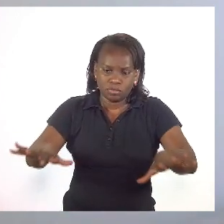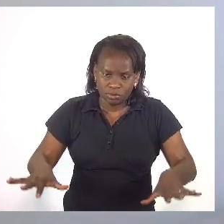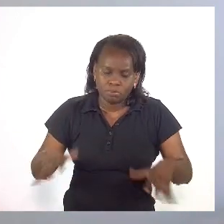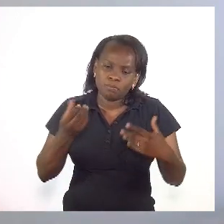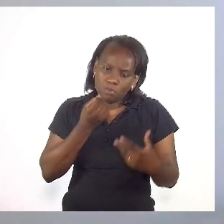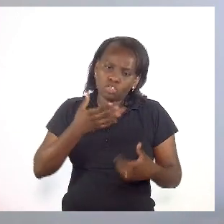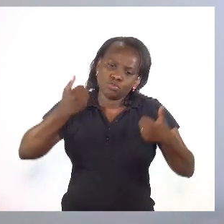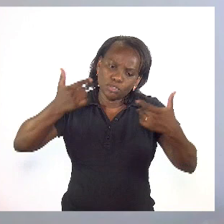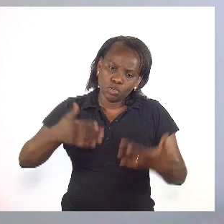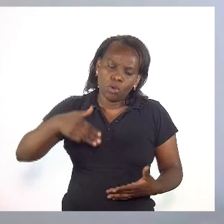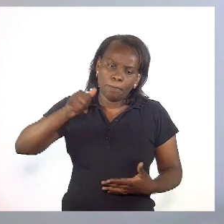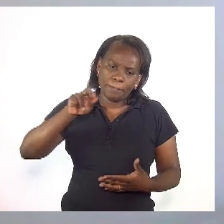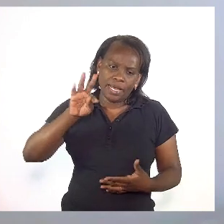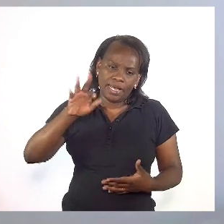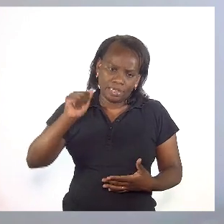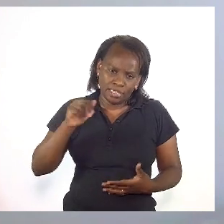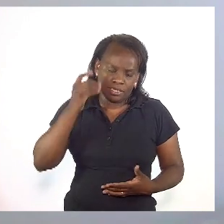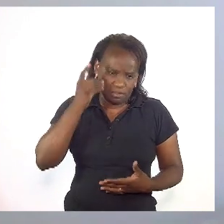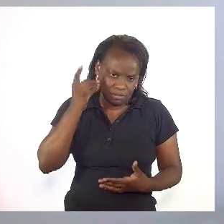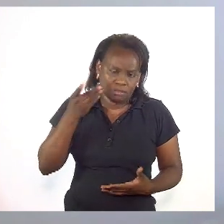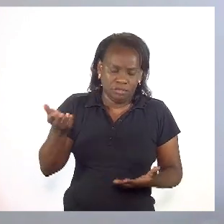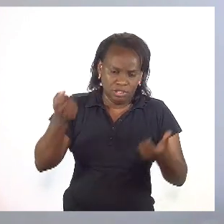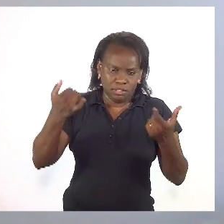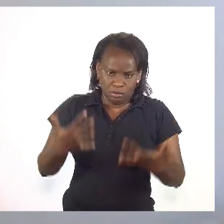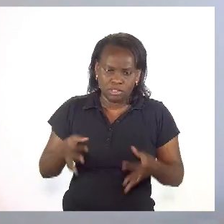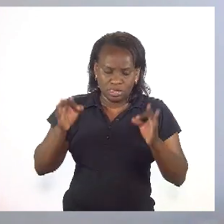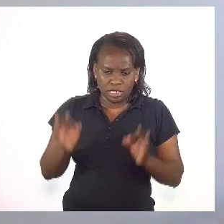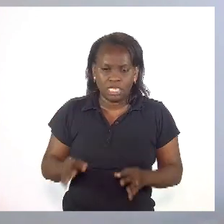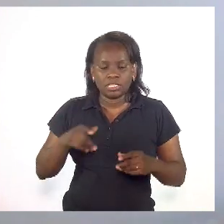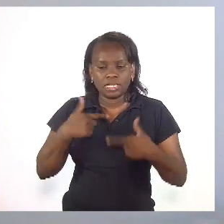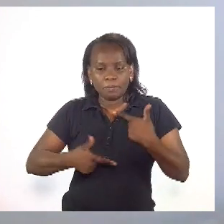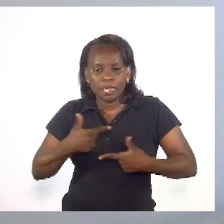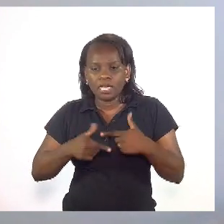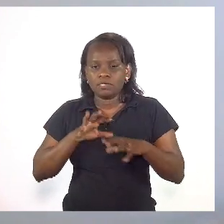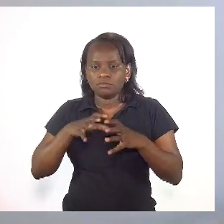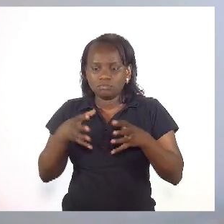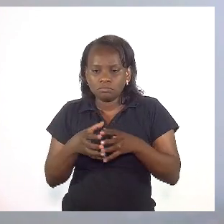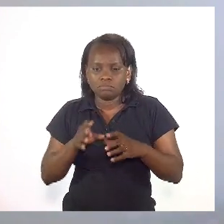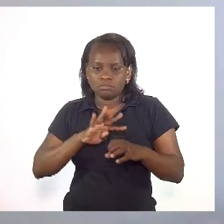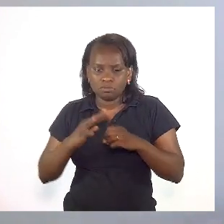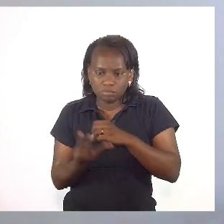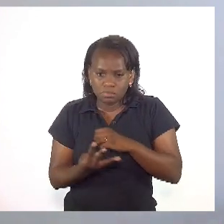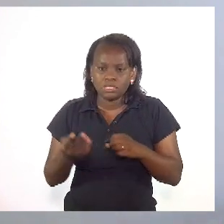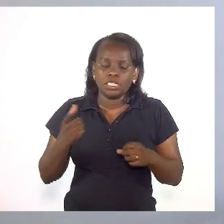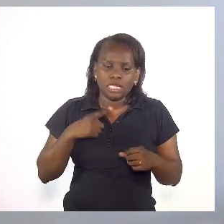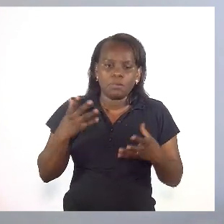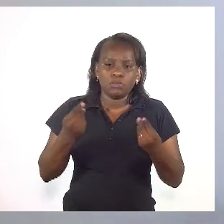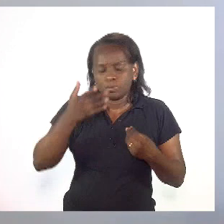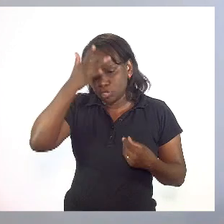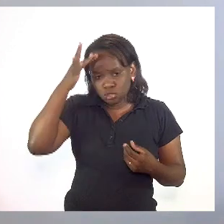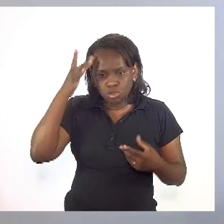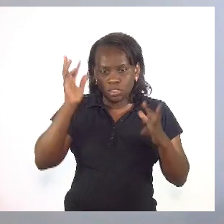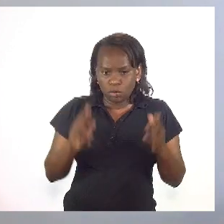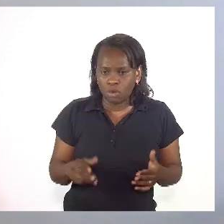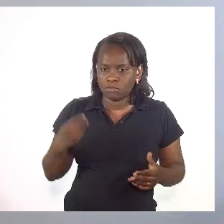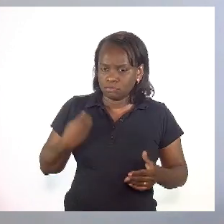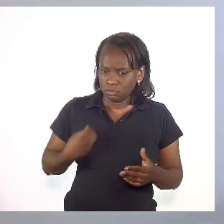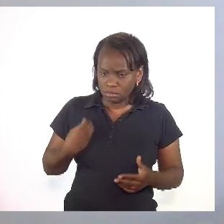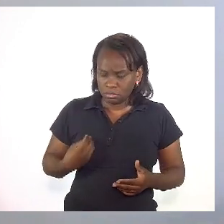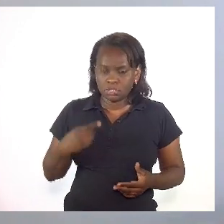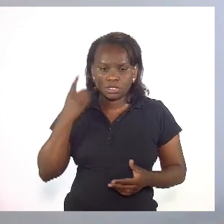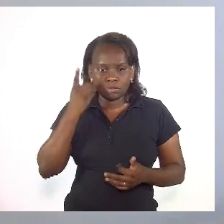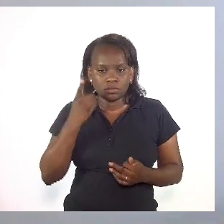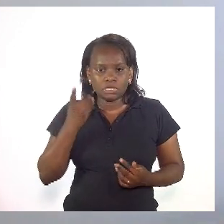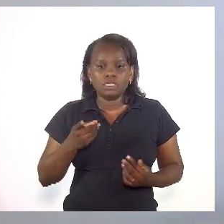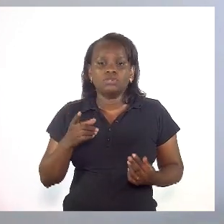a deputada Marta Rocha, através do trabalho que nós realizamos na comissão do Covid, contou com muitos que estão presentes aqui,